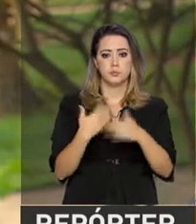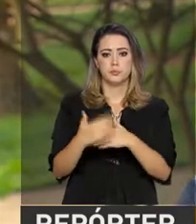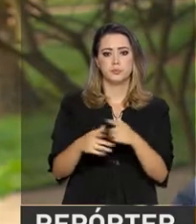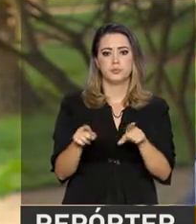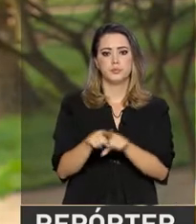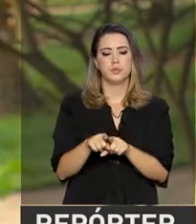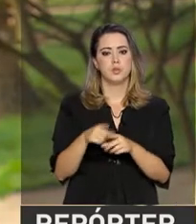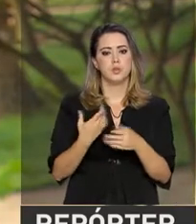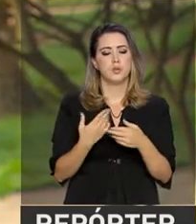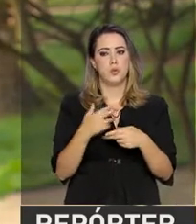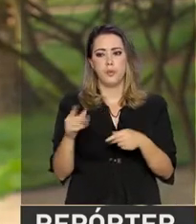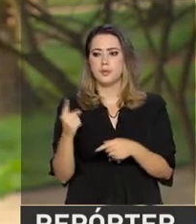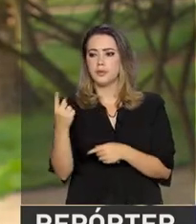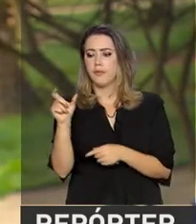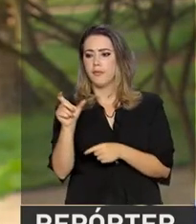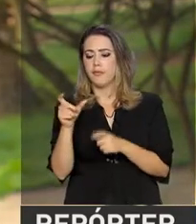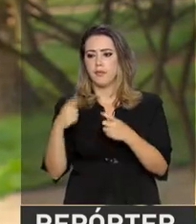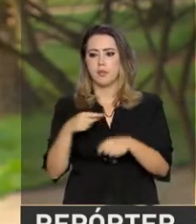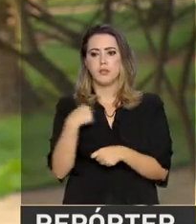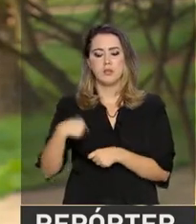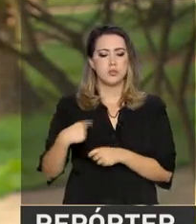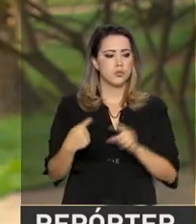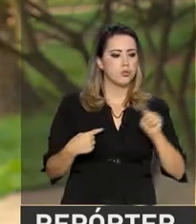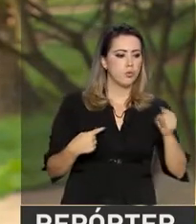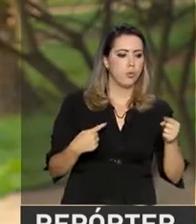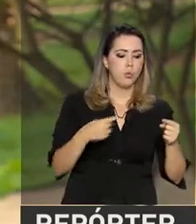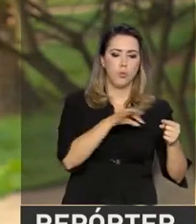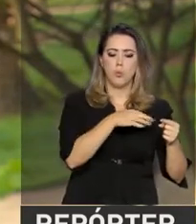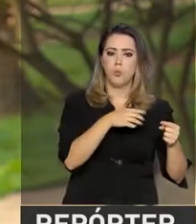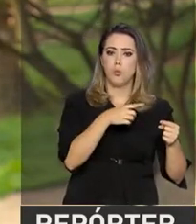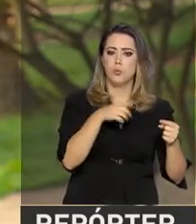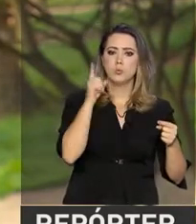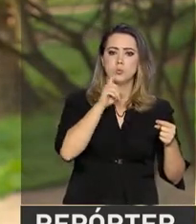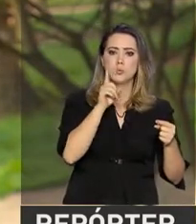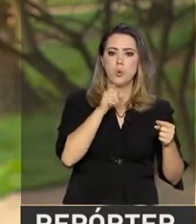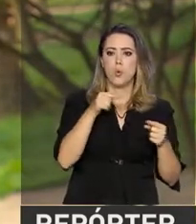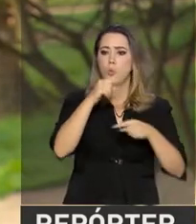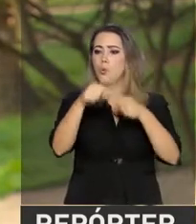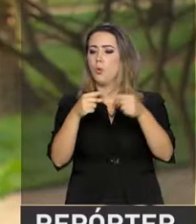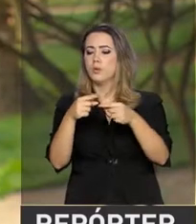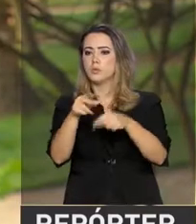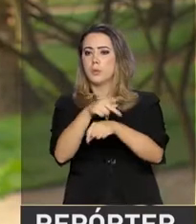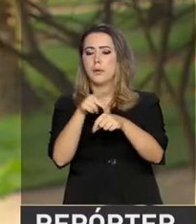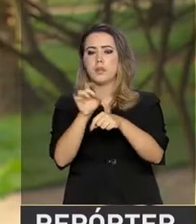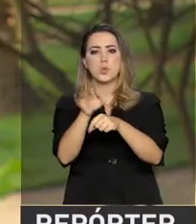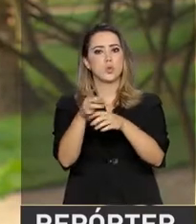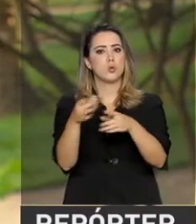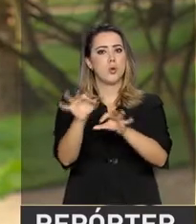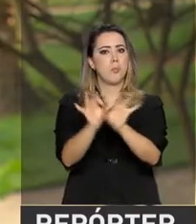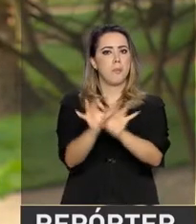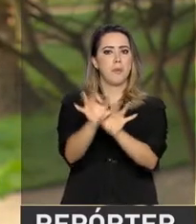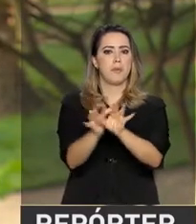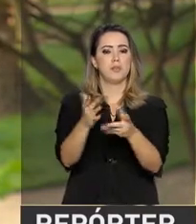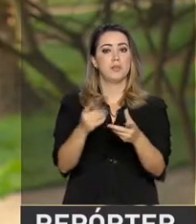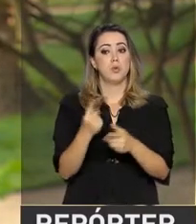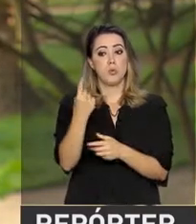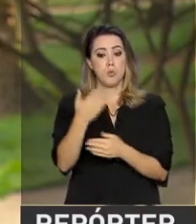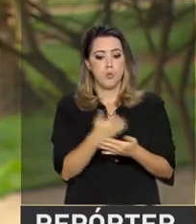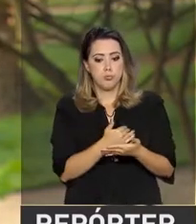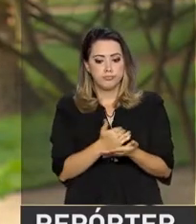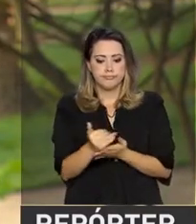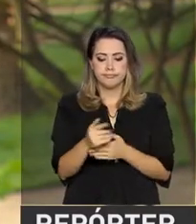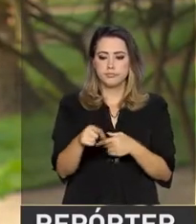tem um produto que é feito na China, um outro produto que é feito nos Estados Unidos, um outro país apenas monta, o produto primário sai de um país.